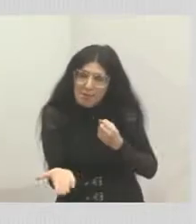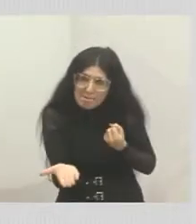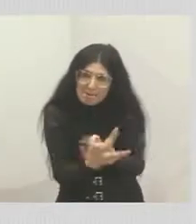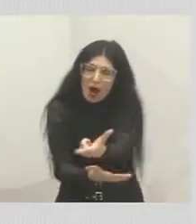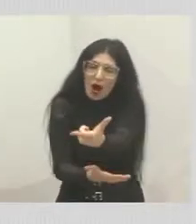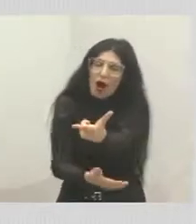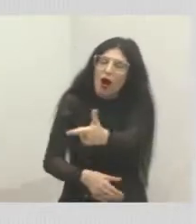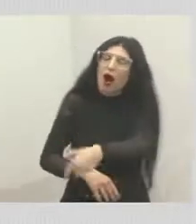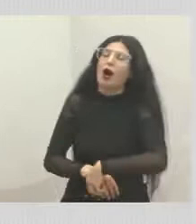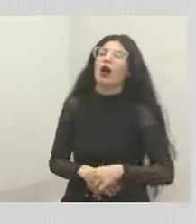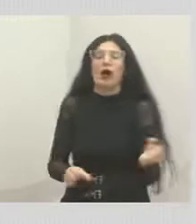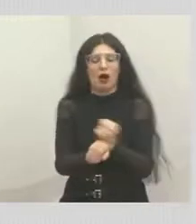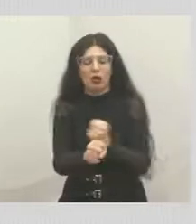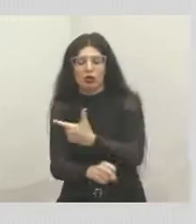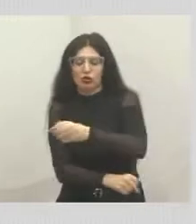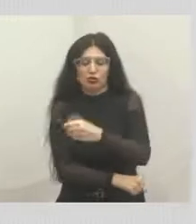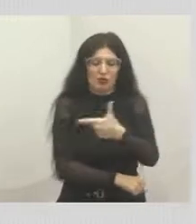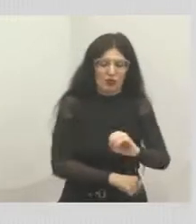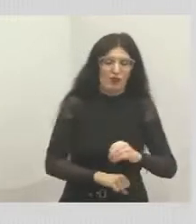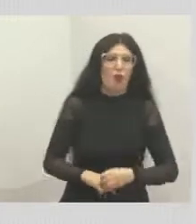anual orçamentária para 2020,